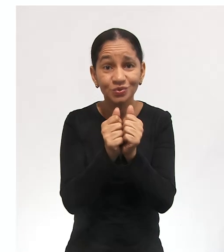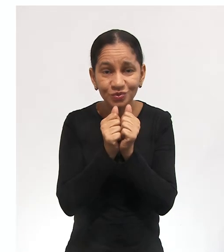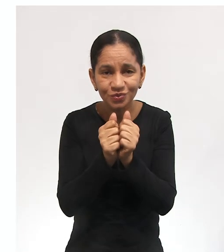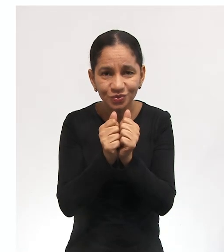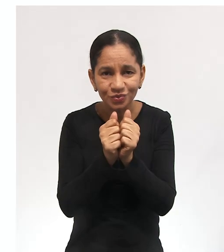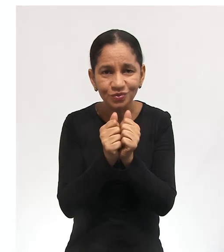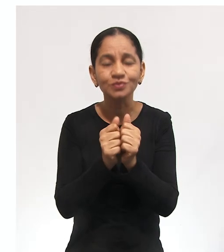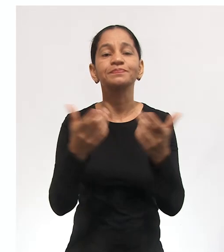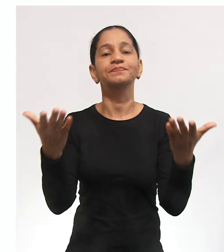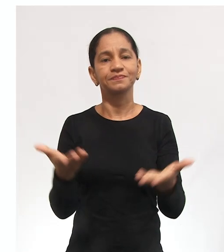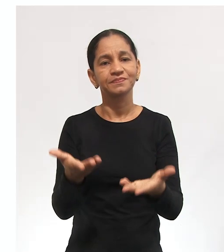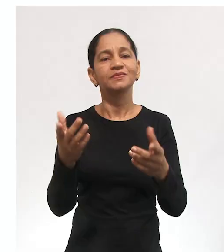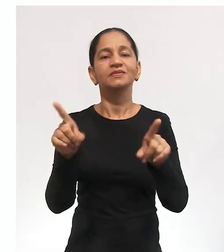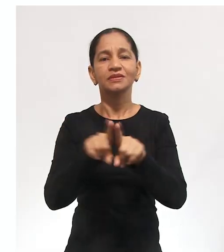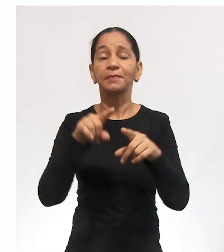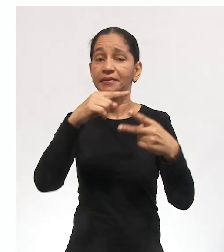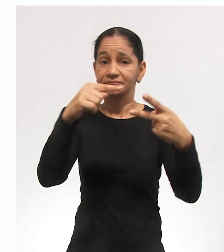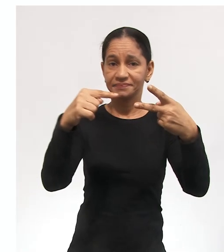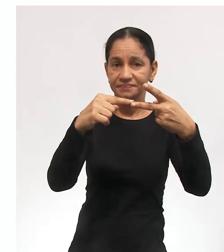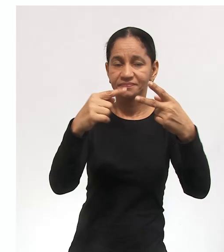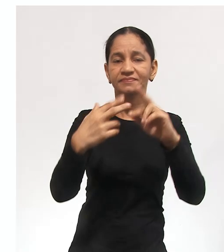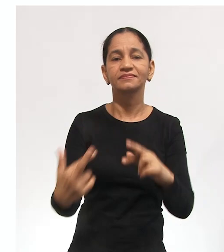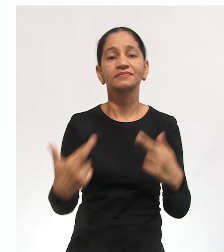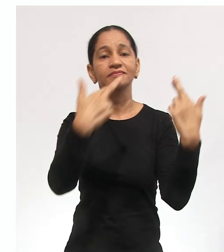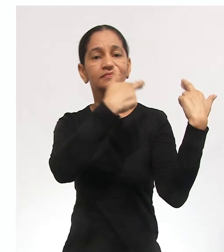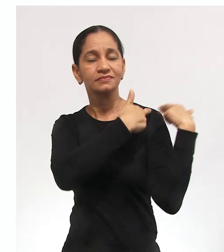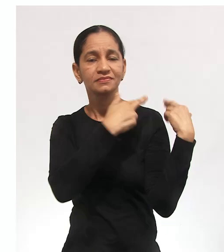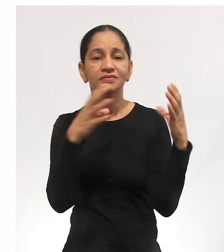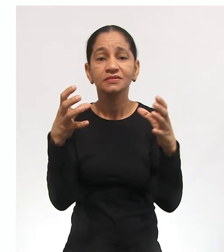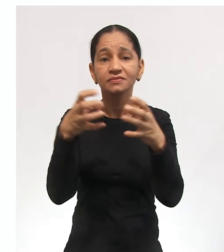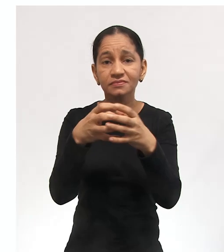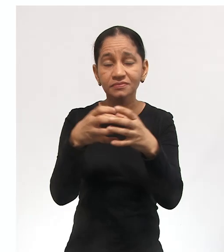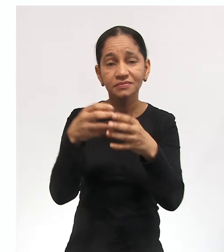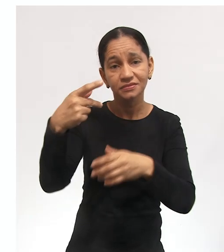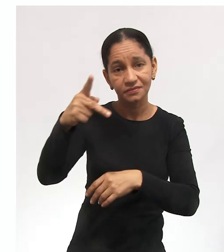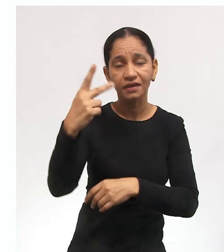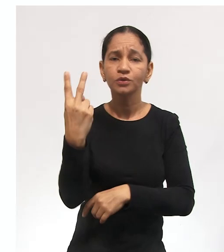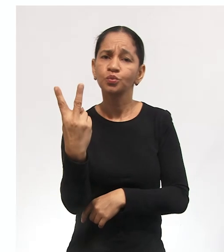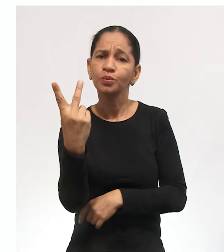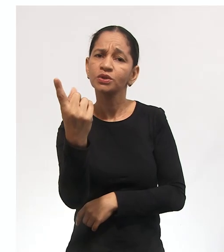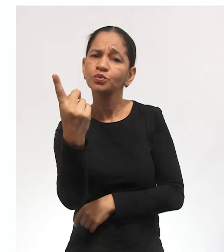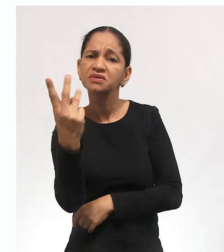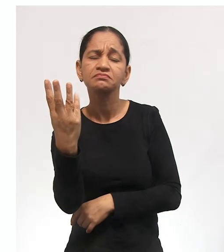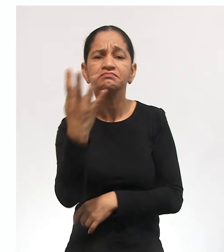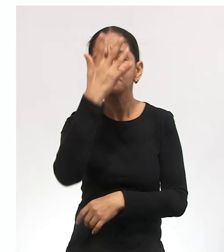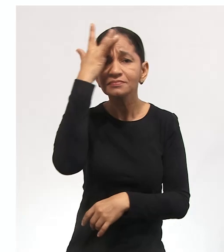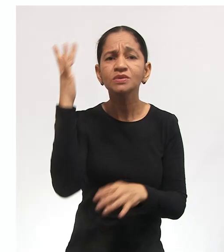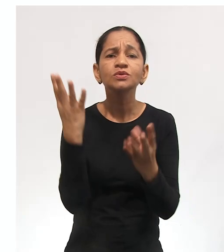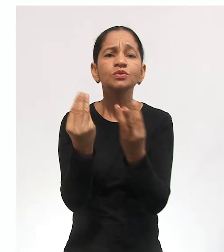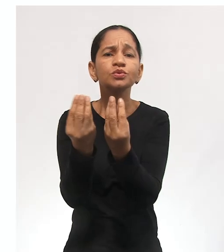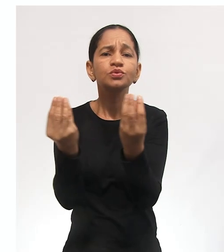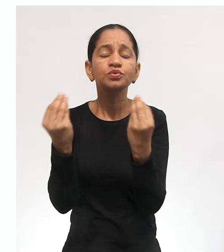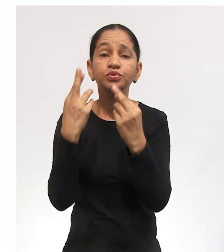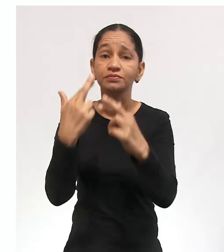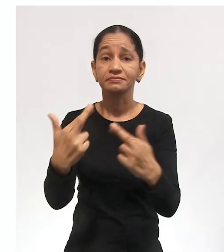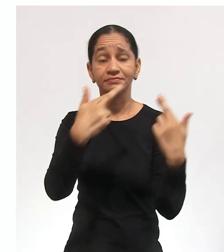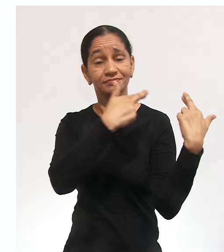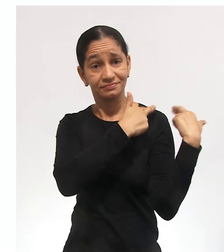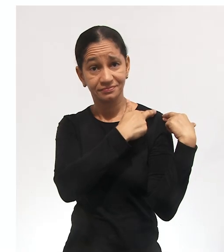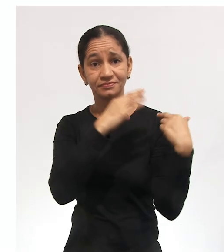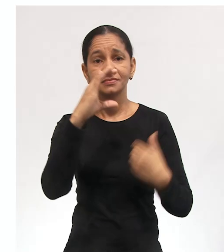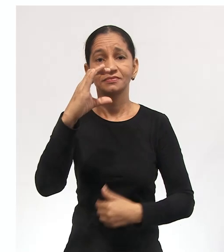dos sócios, né? Uma vez que eu formo uma empresa, que eu formo uma sociedade, é ela quem